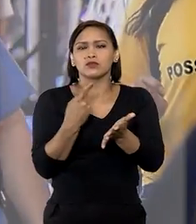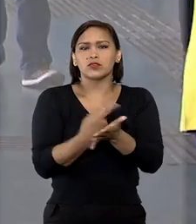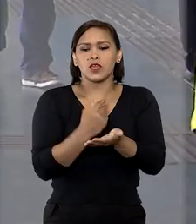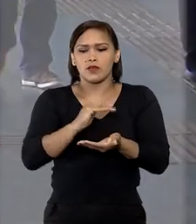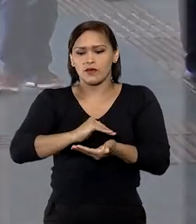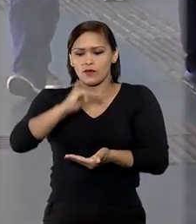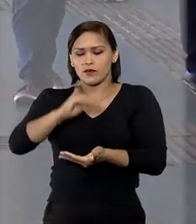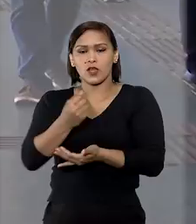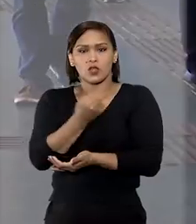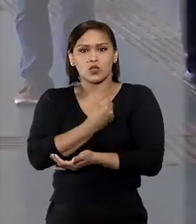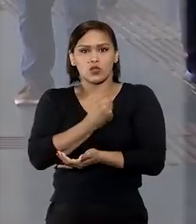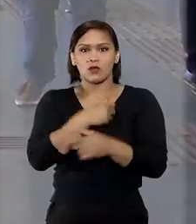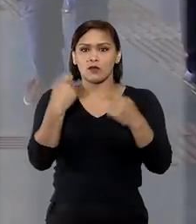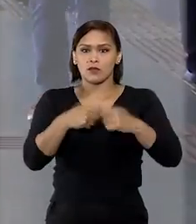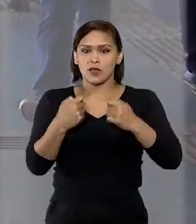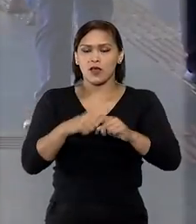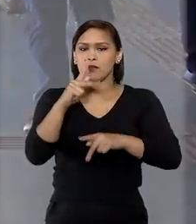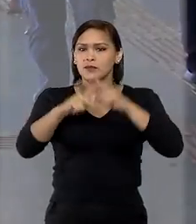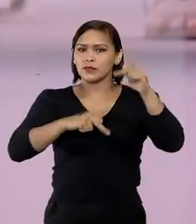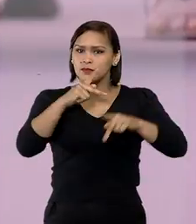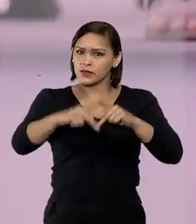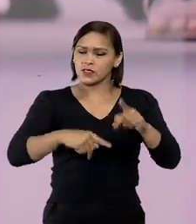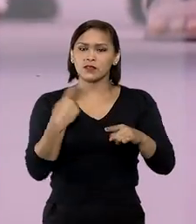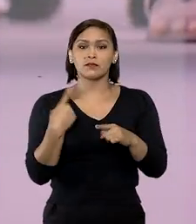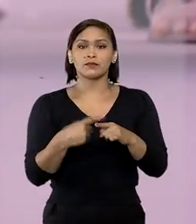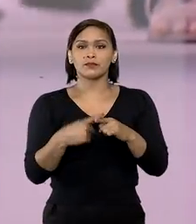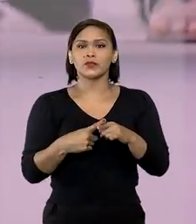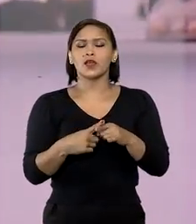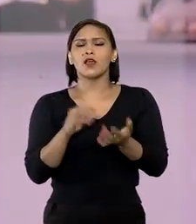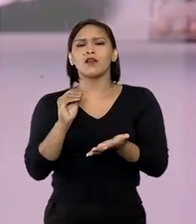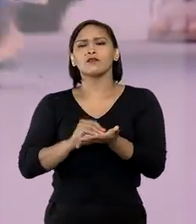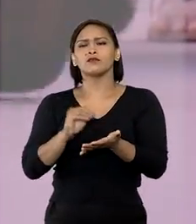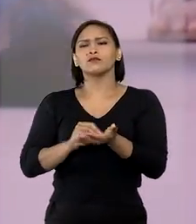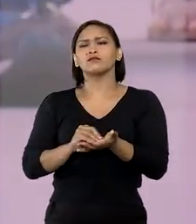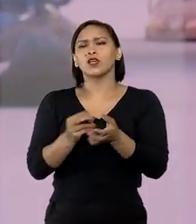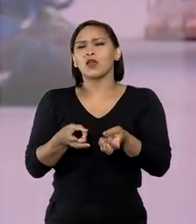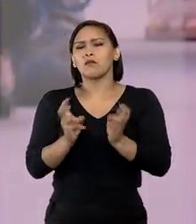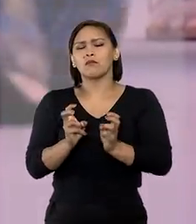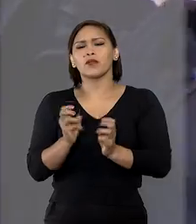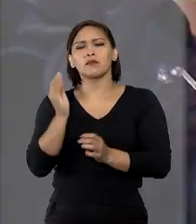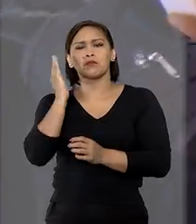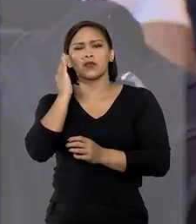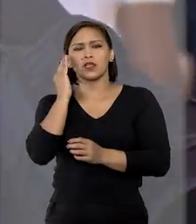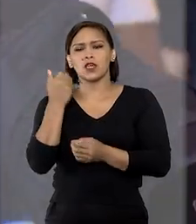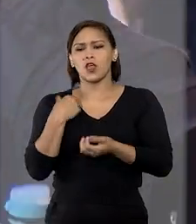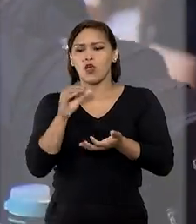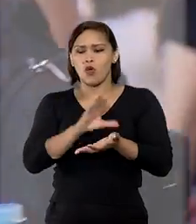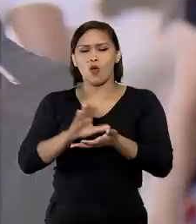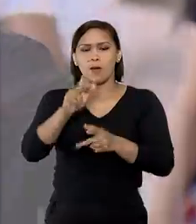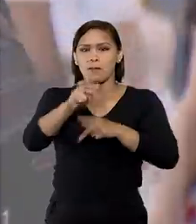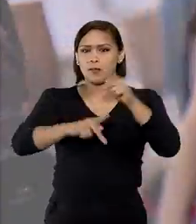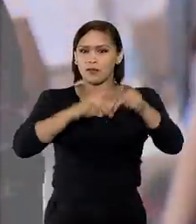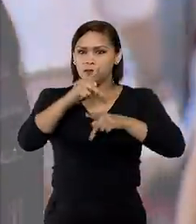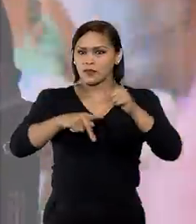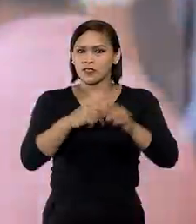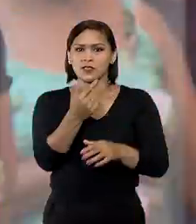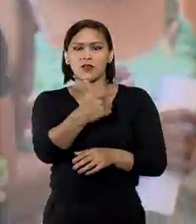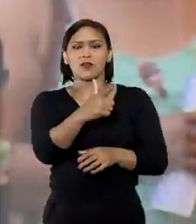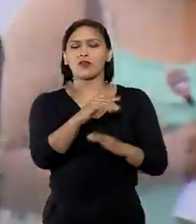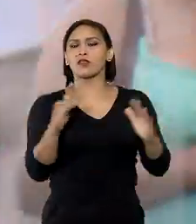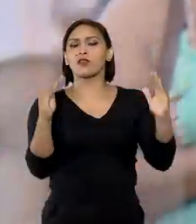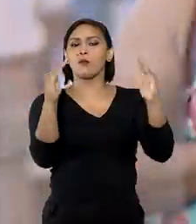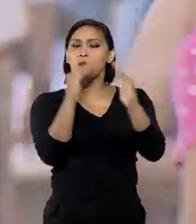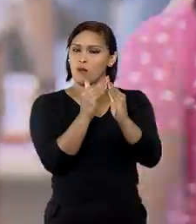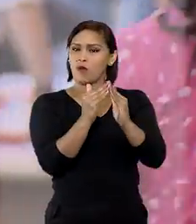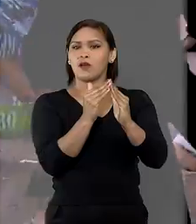de doses em relação a real necessidade da população porque não estaria sendo considerado por exemplo o contingente populacional que